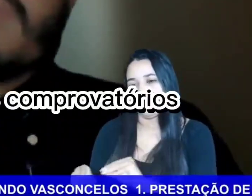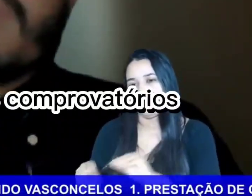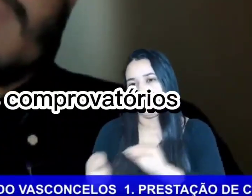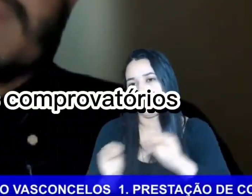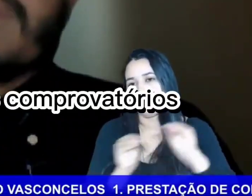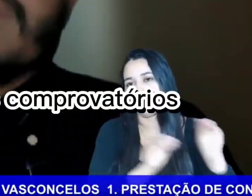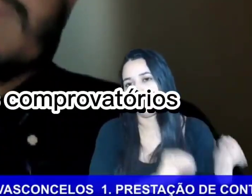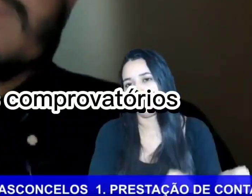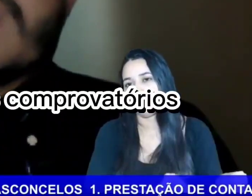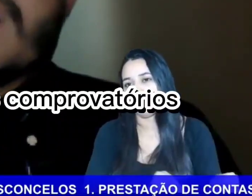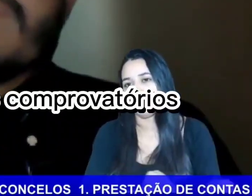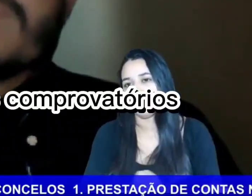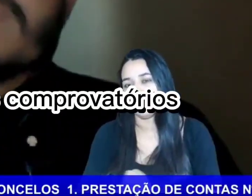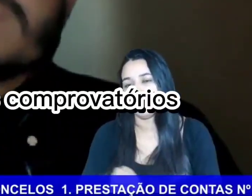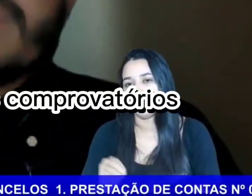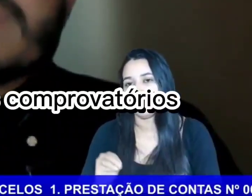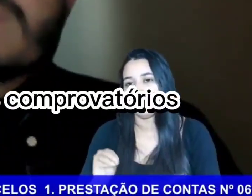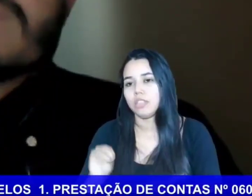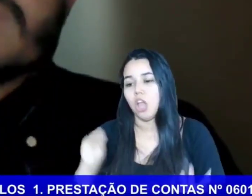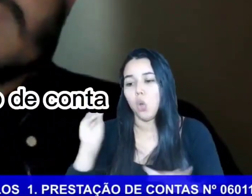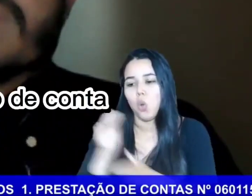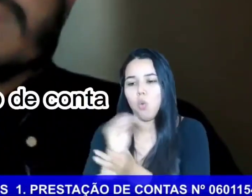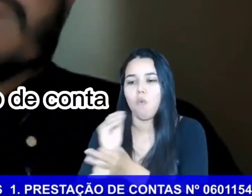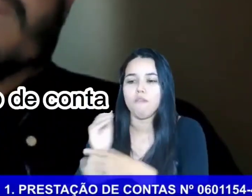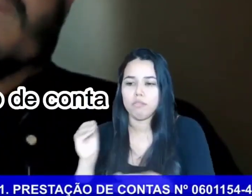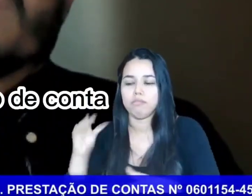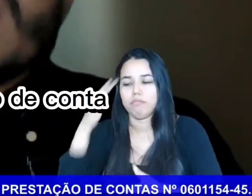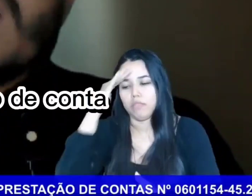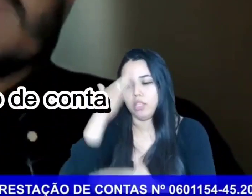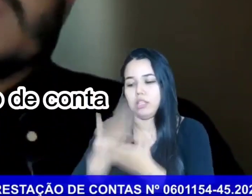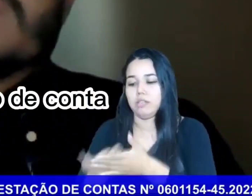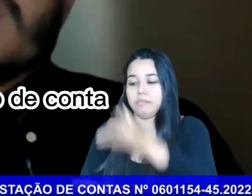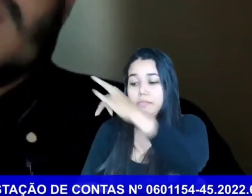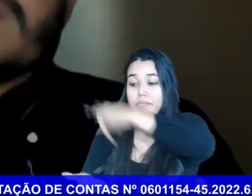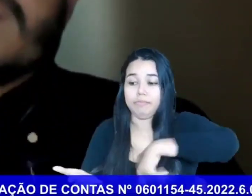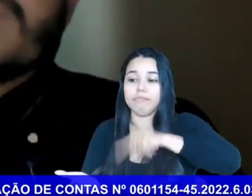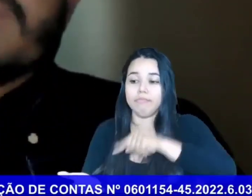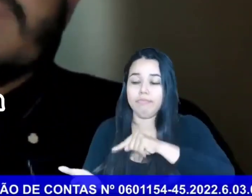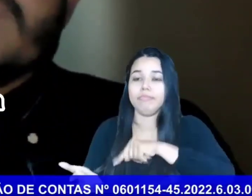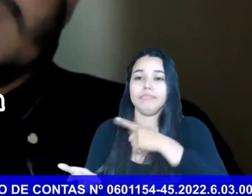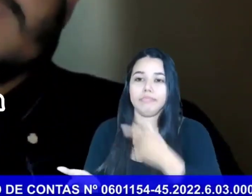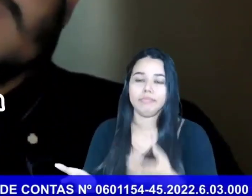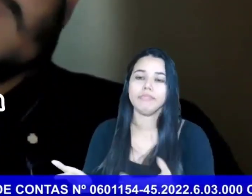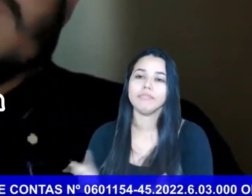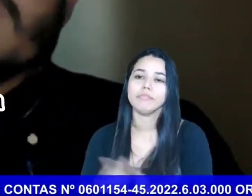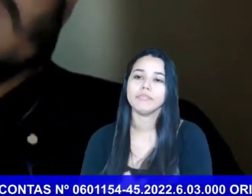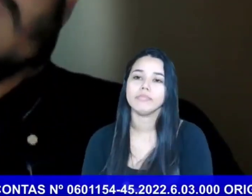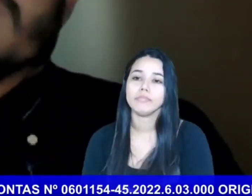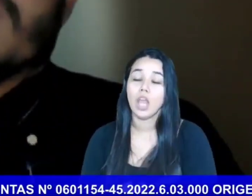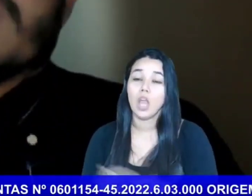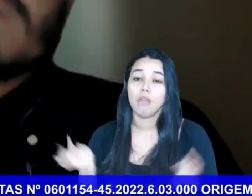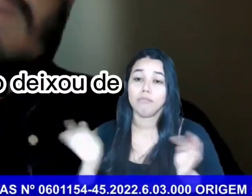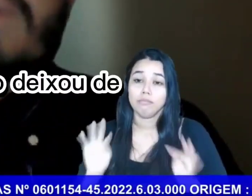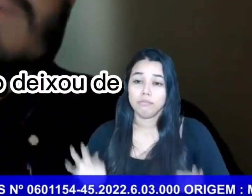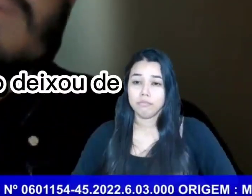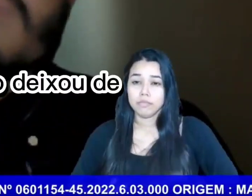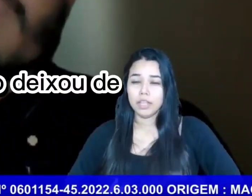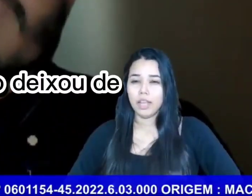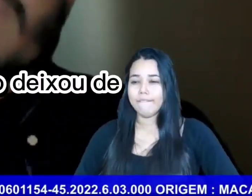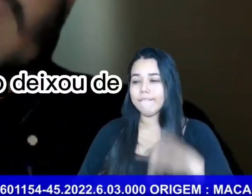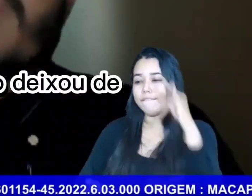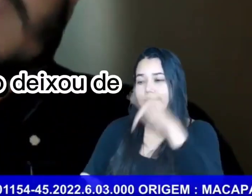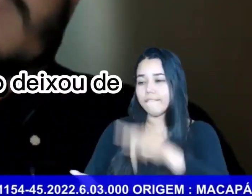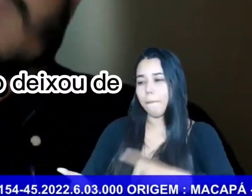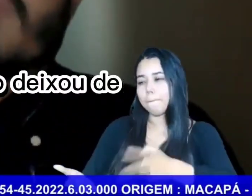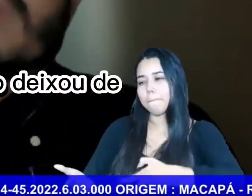a confiabilidade dos documentos comprobatórios já constantes na prestação de conta. A unidade técnica, por sua vez, identificou que